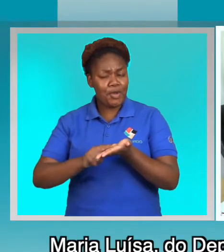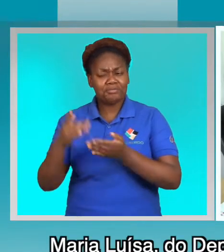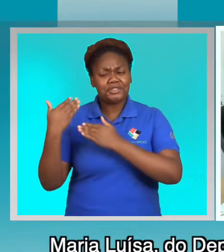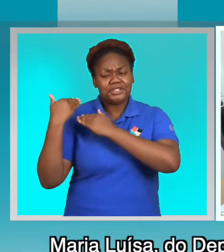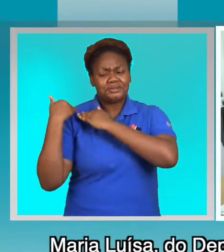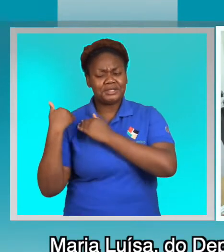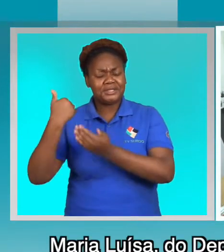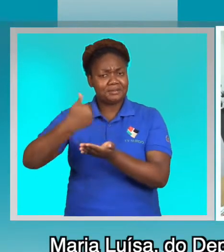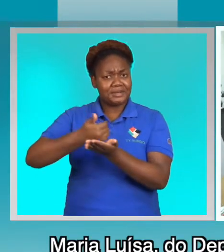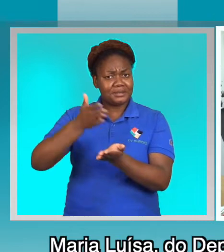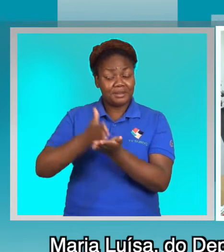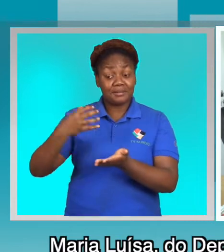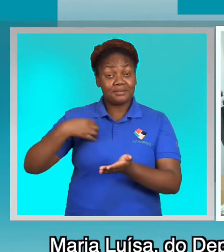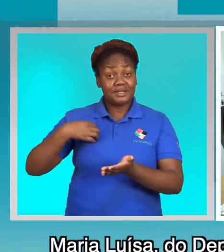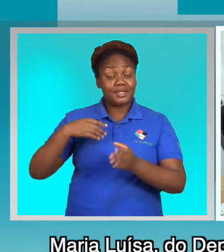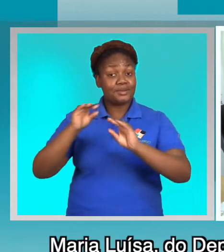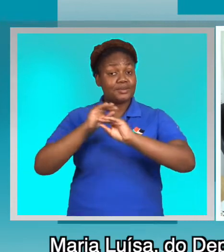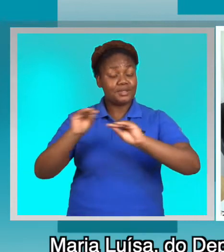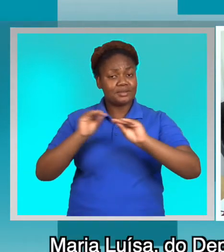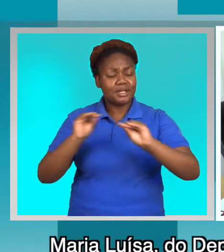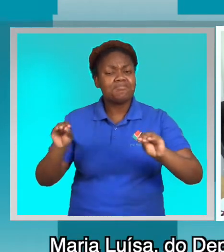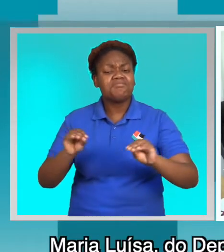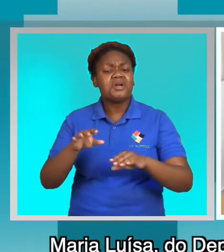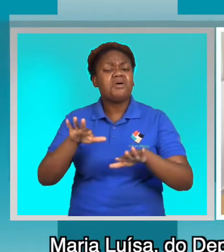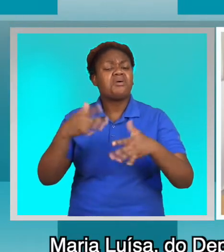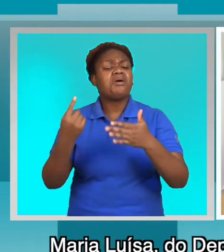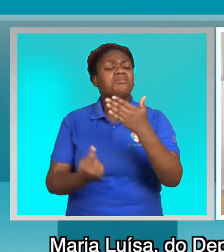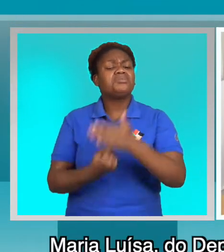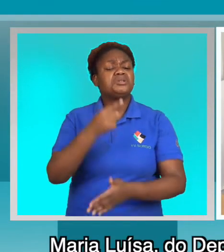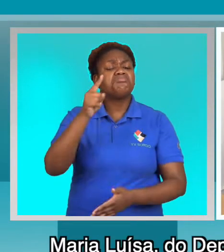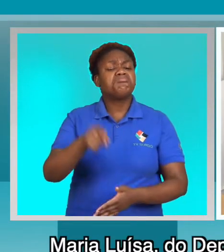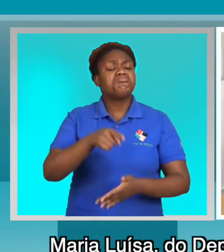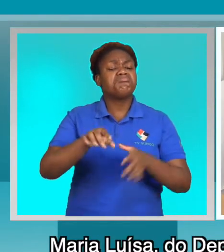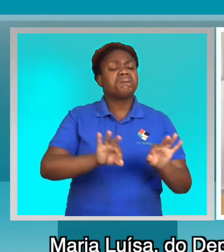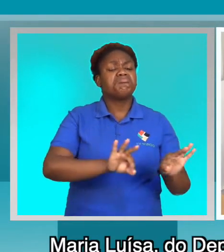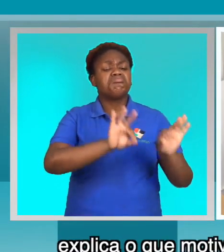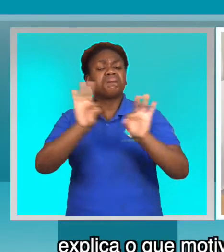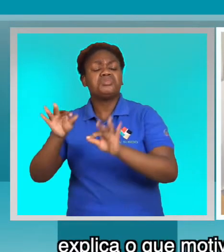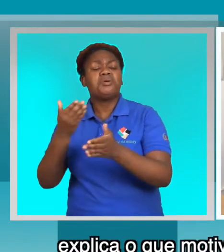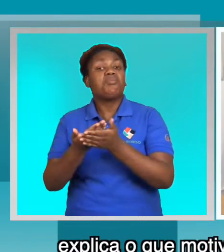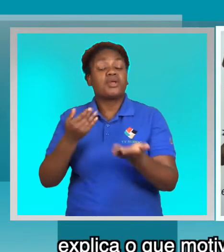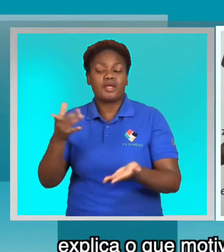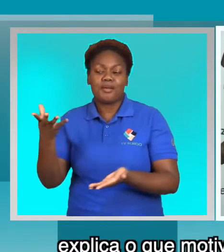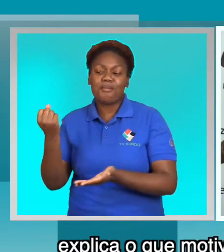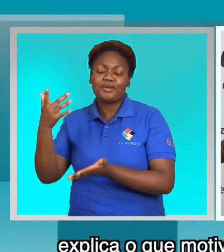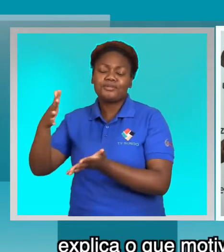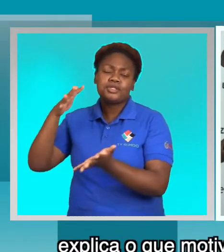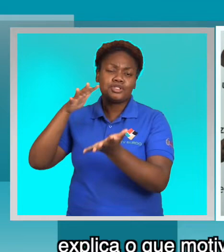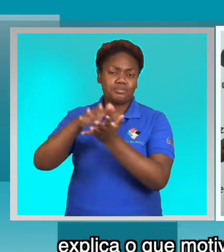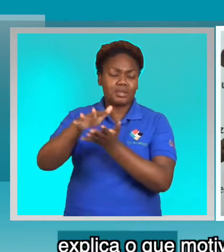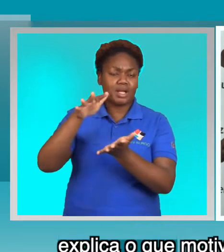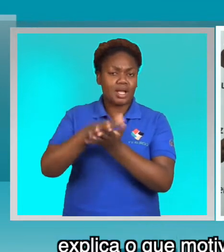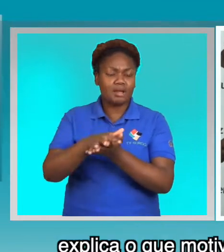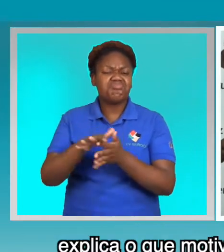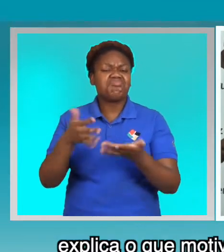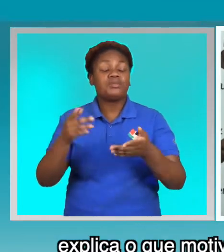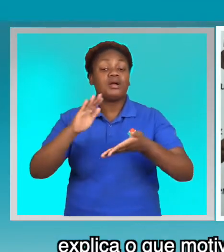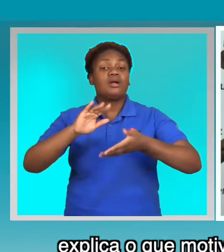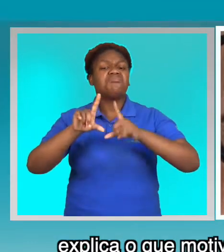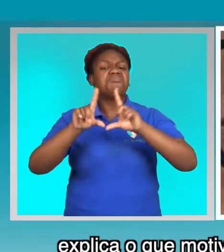Departamento do Ensino Especial no Ministério de Educação e Desenvolvimento Humano, explica o que motivou o cancelamento da